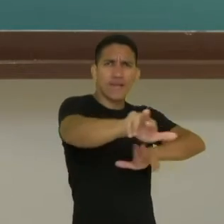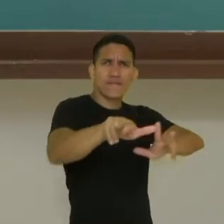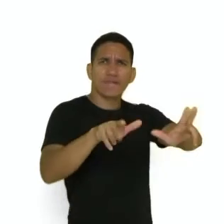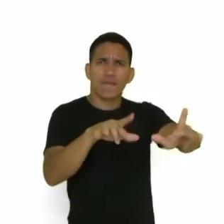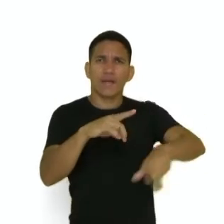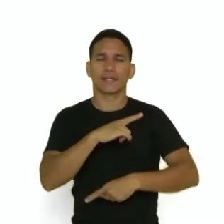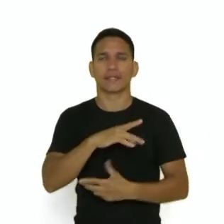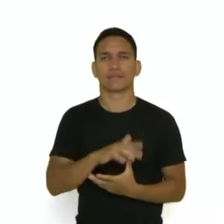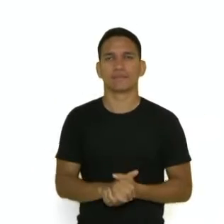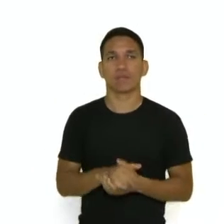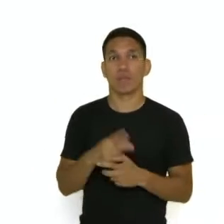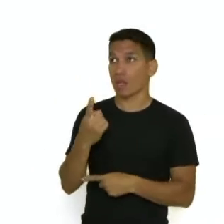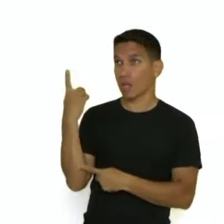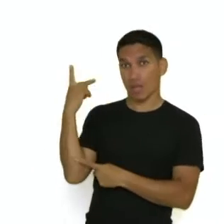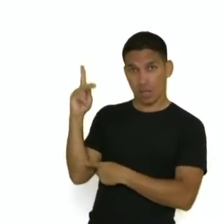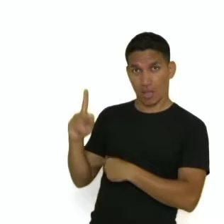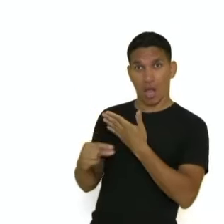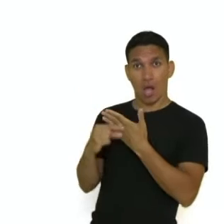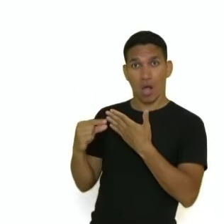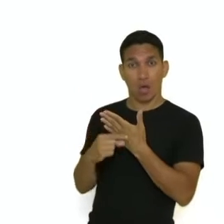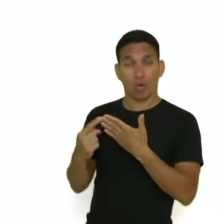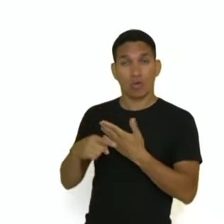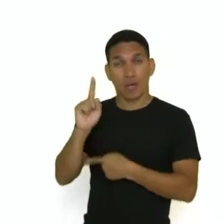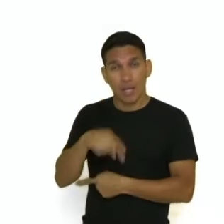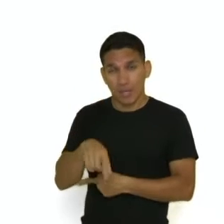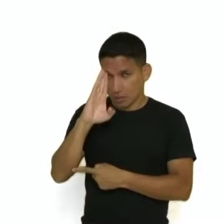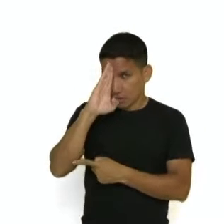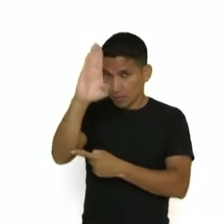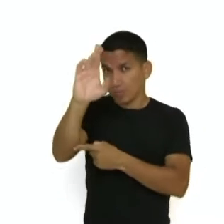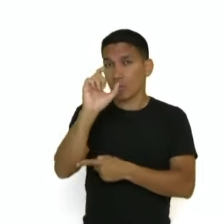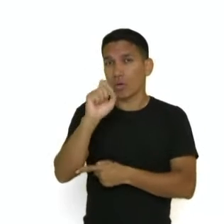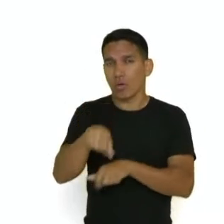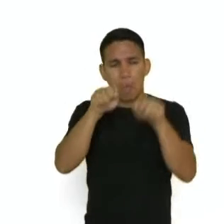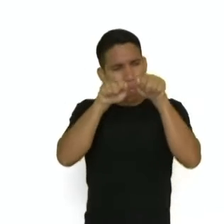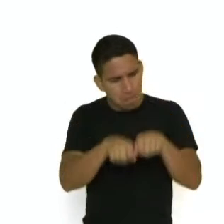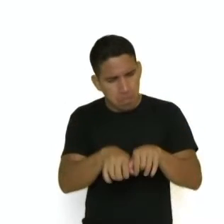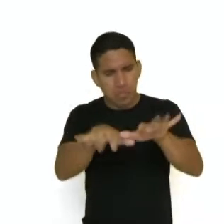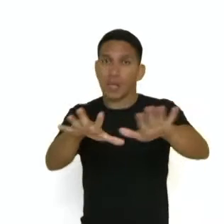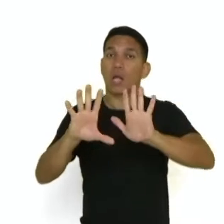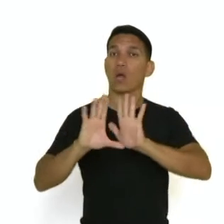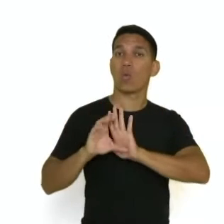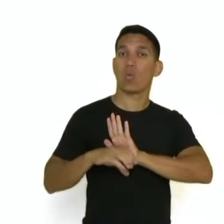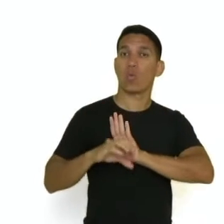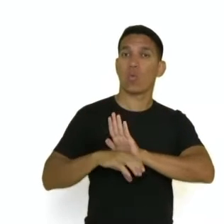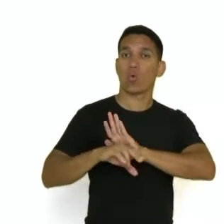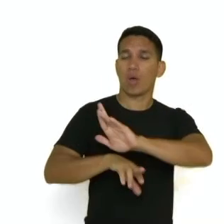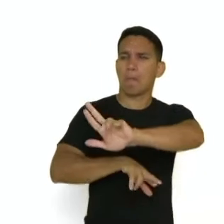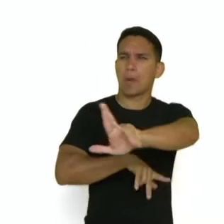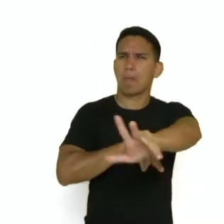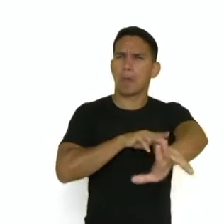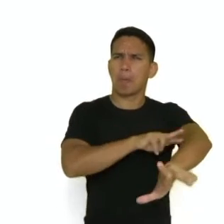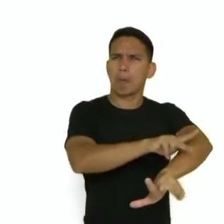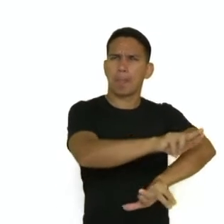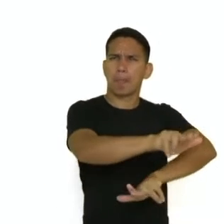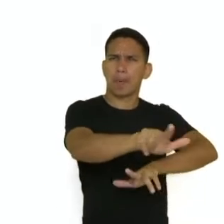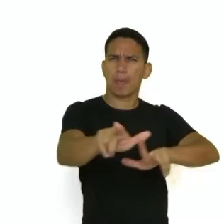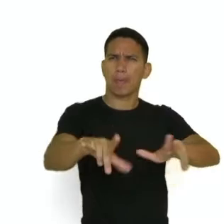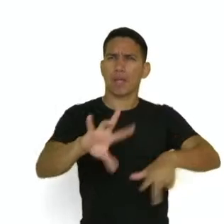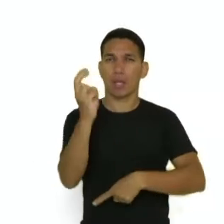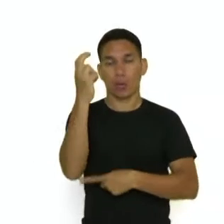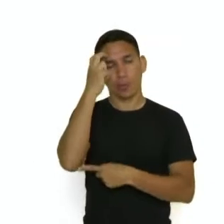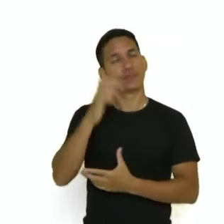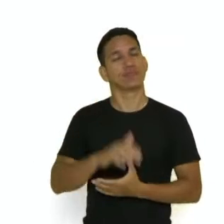O autor foi um dos principais expoentes do conceito de diversidade